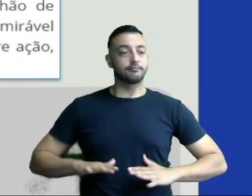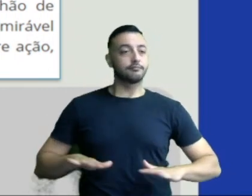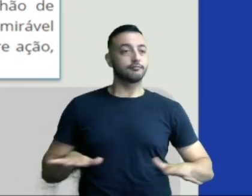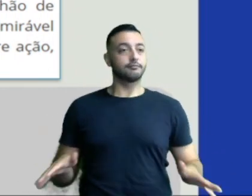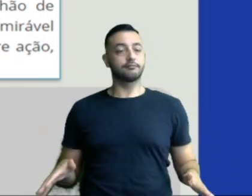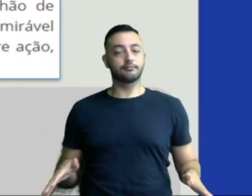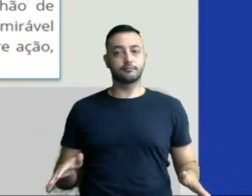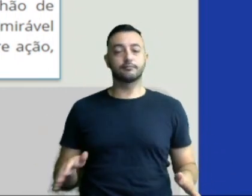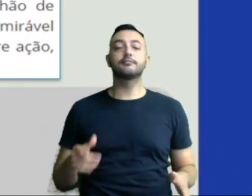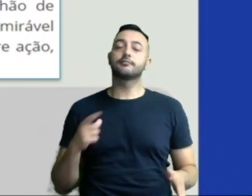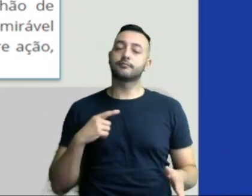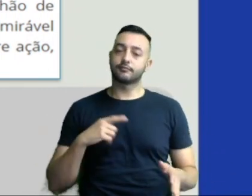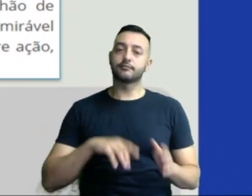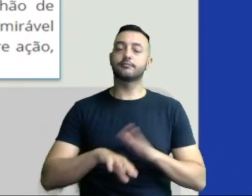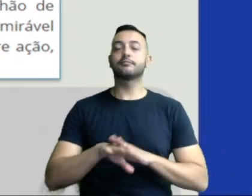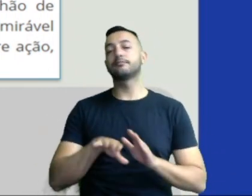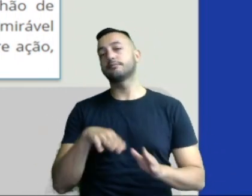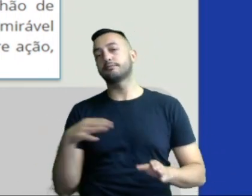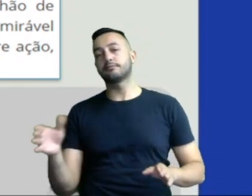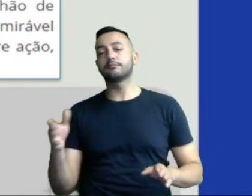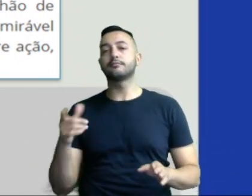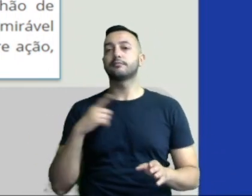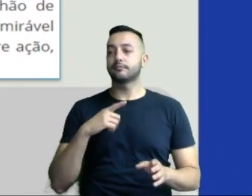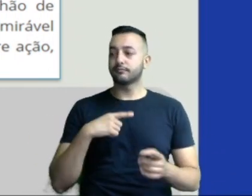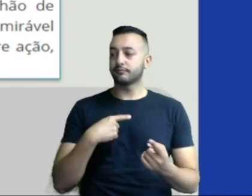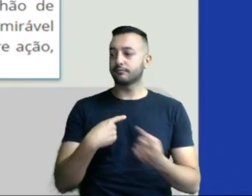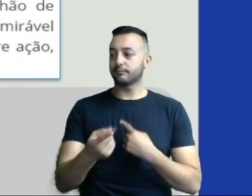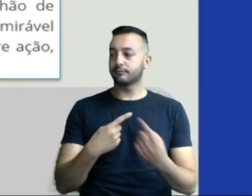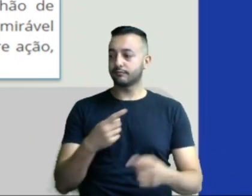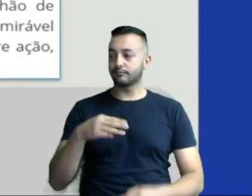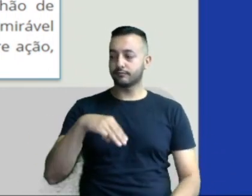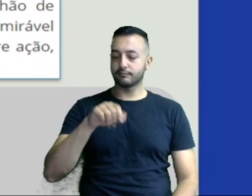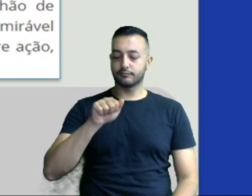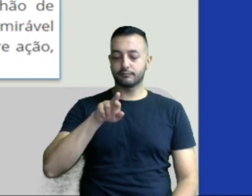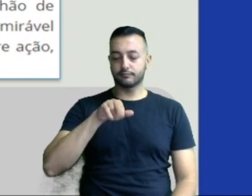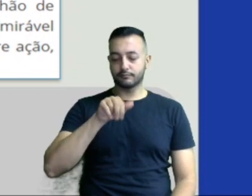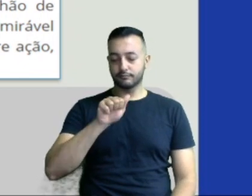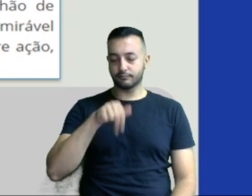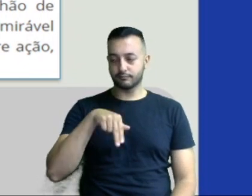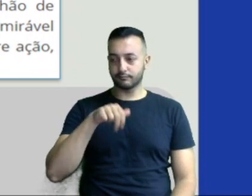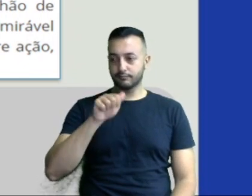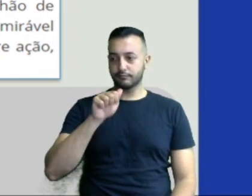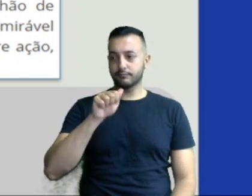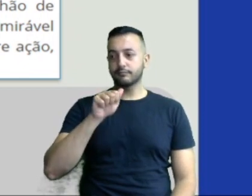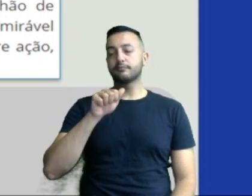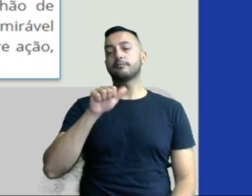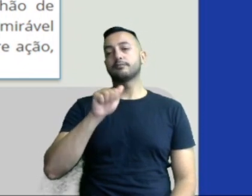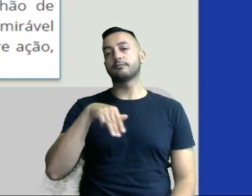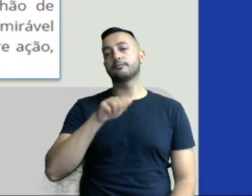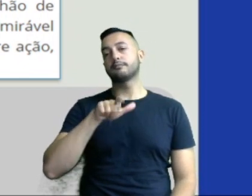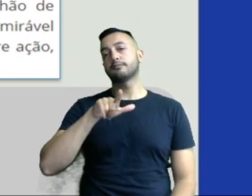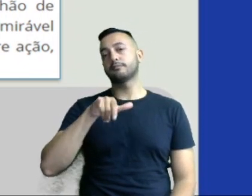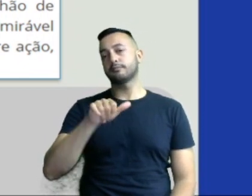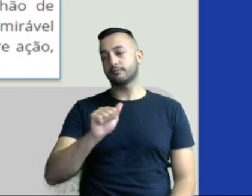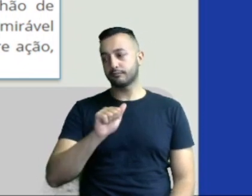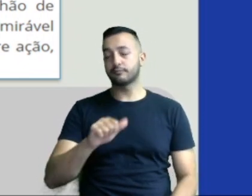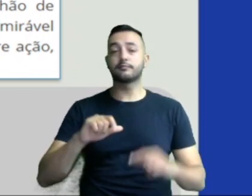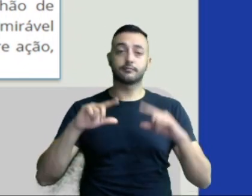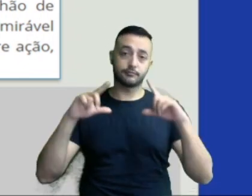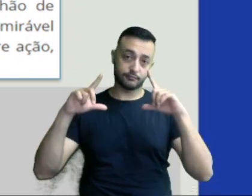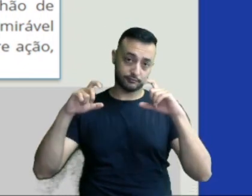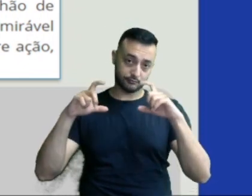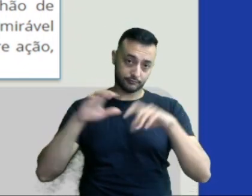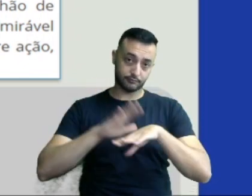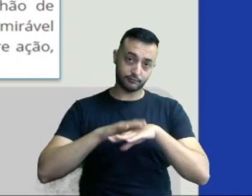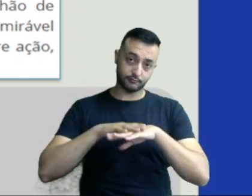à direita, a gente tem um registro da Avenida Mariana Malha, bem ali no centro mesmo de Vitória. Essa foto foi tirada